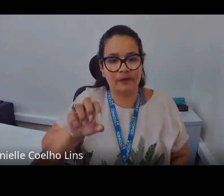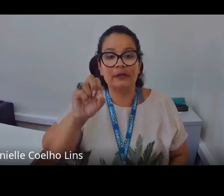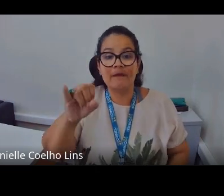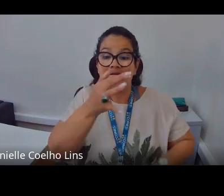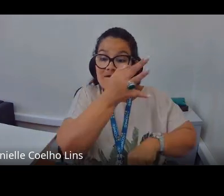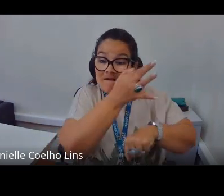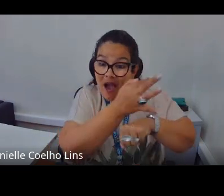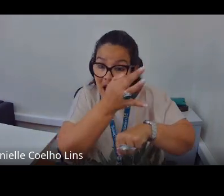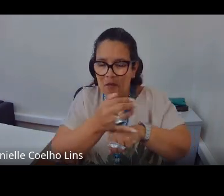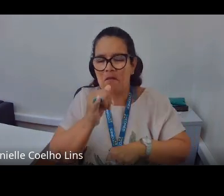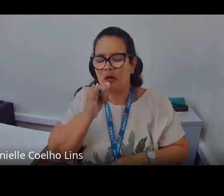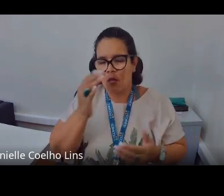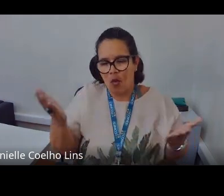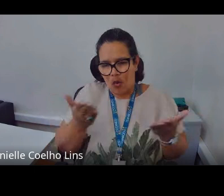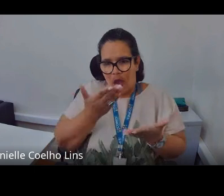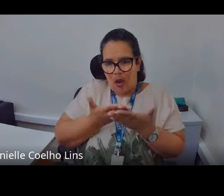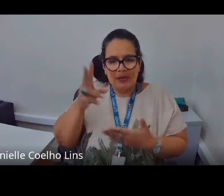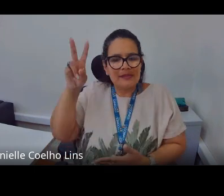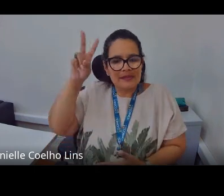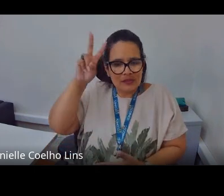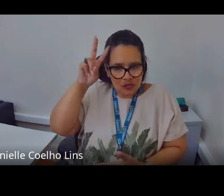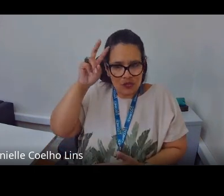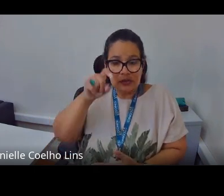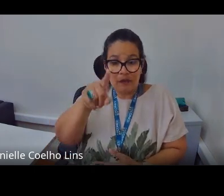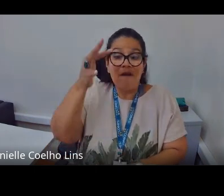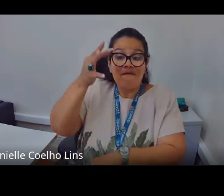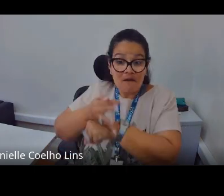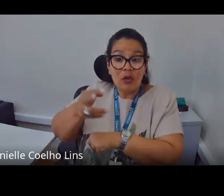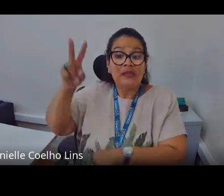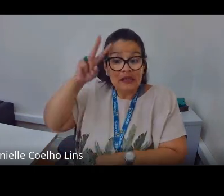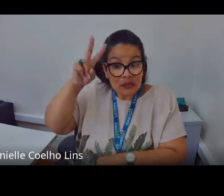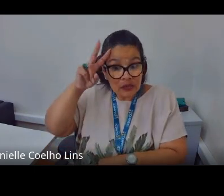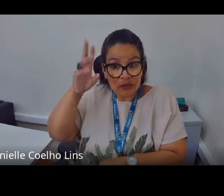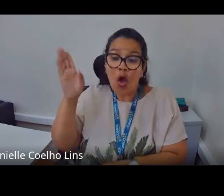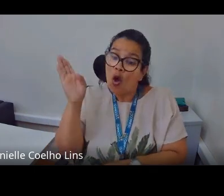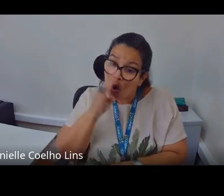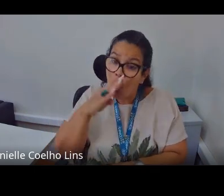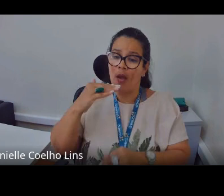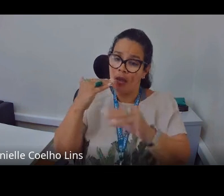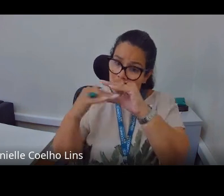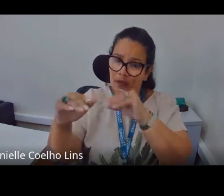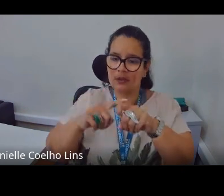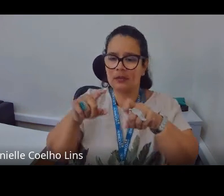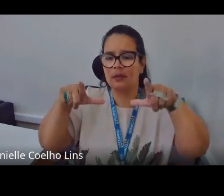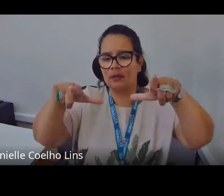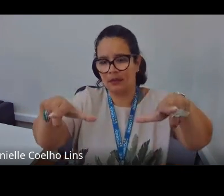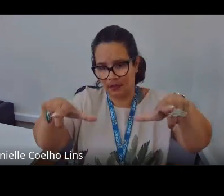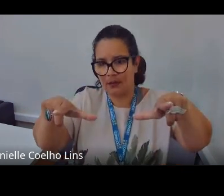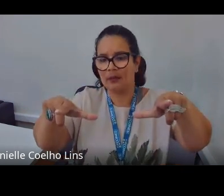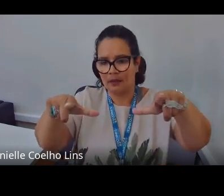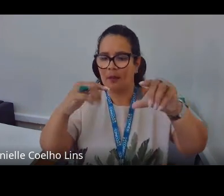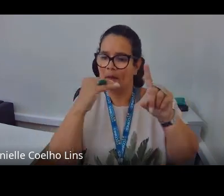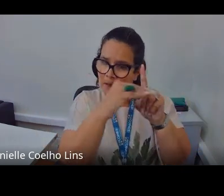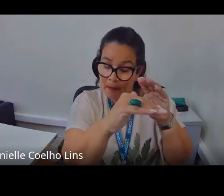acima de 75% de presença, tá? Se você faltou na segunda, imediatamente eu gostaria